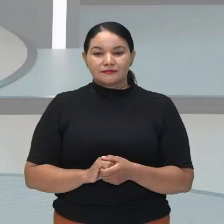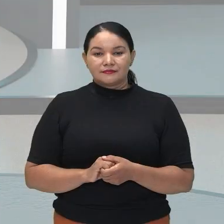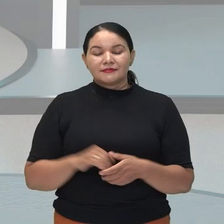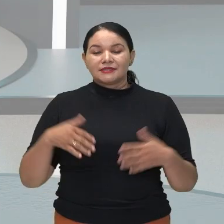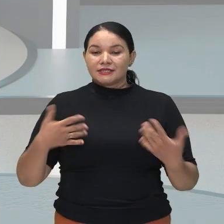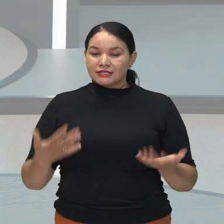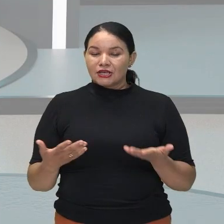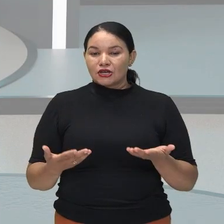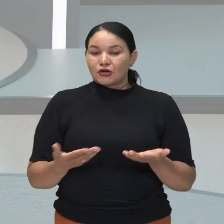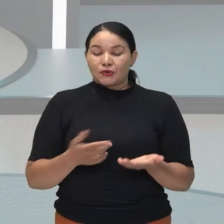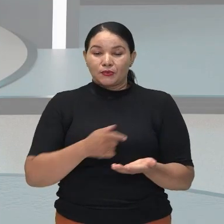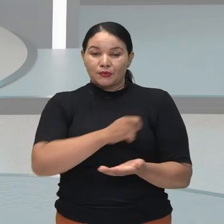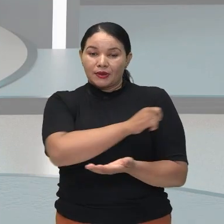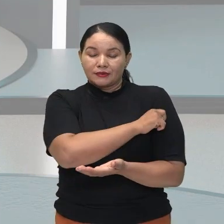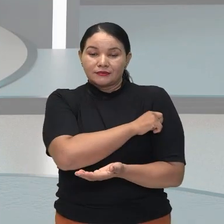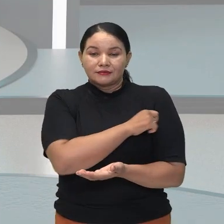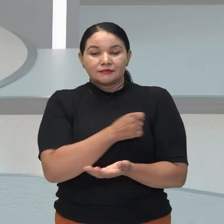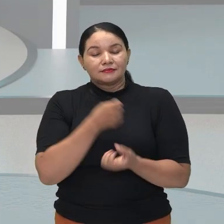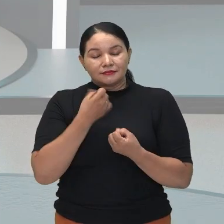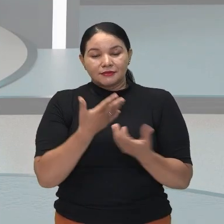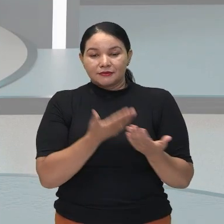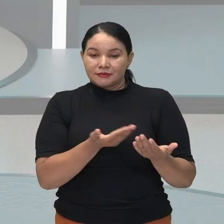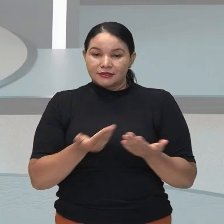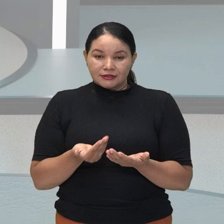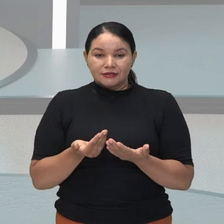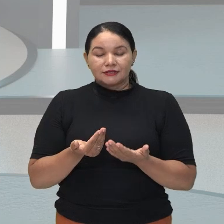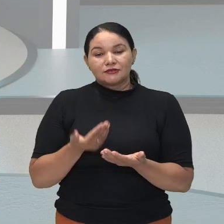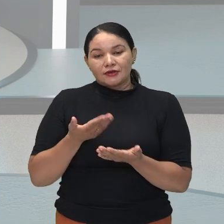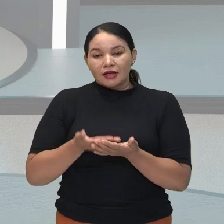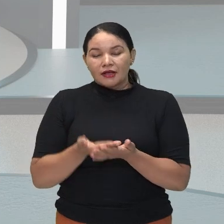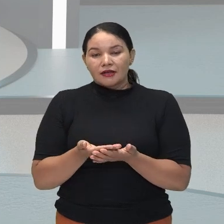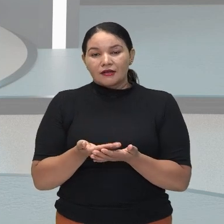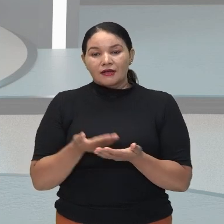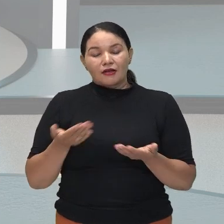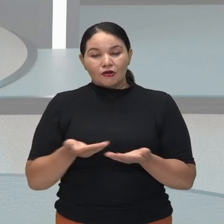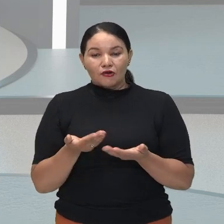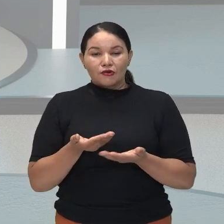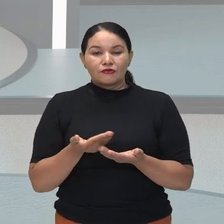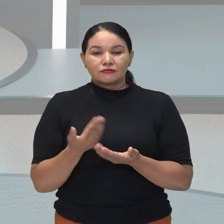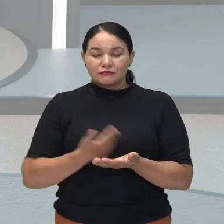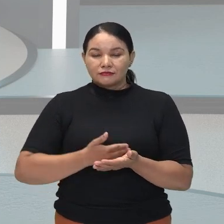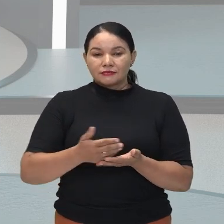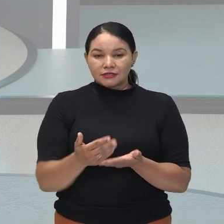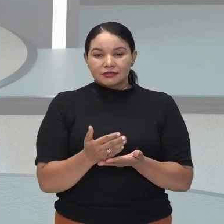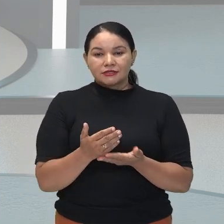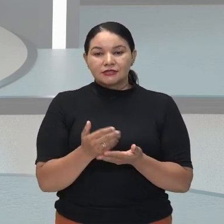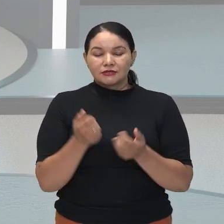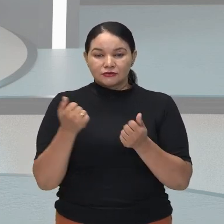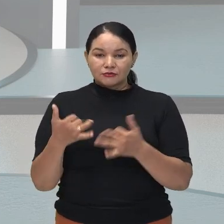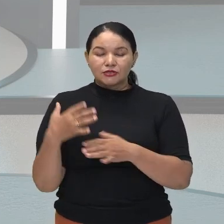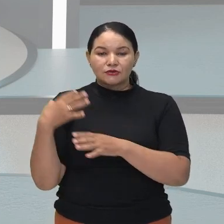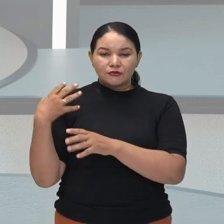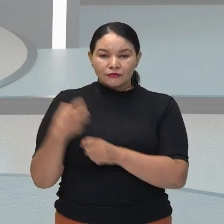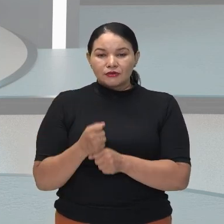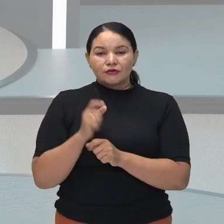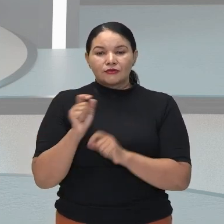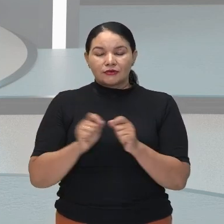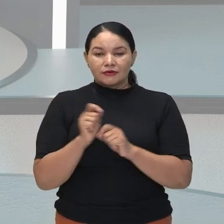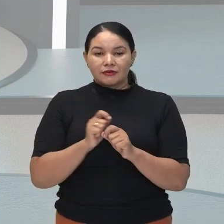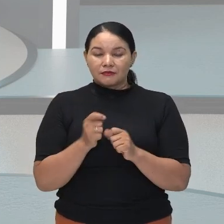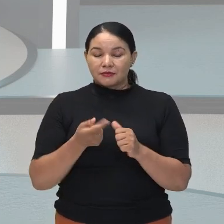Hola, queridos alumnos, bienvenidos a nuestra clase, empezando nuestro repaso con el